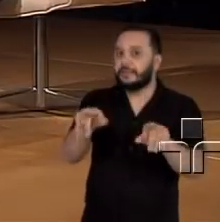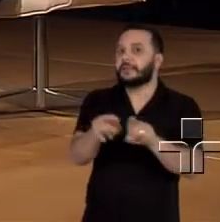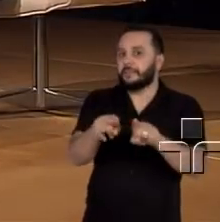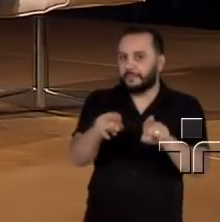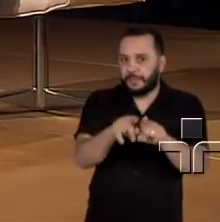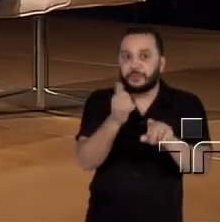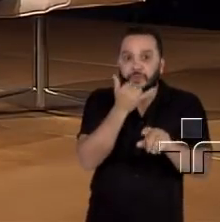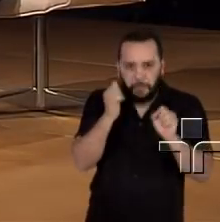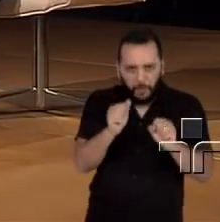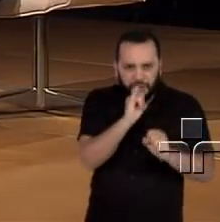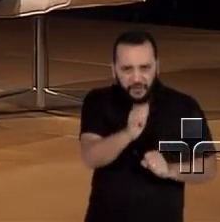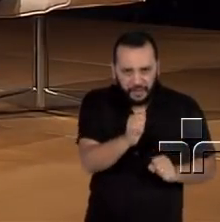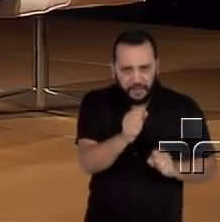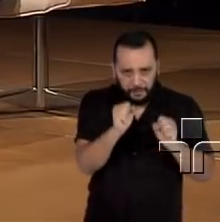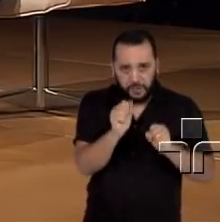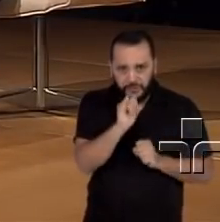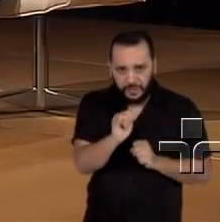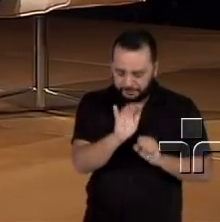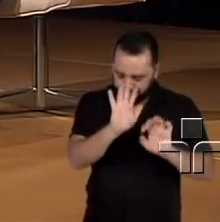me permitem.